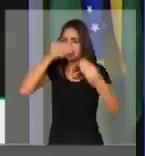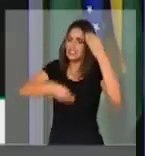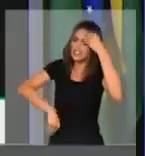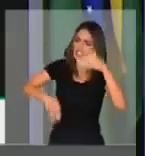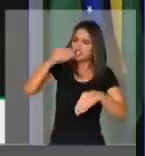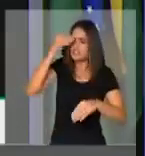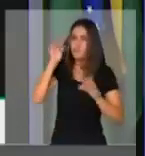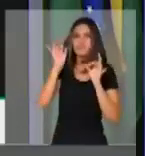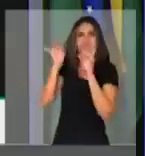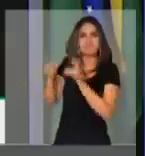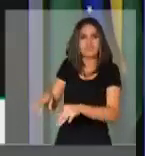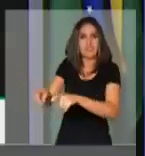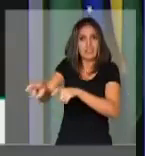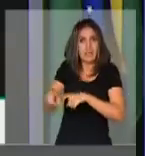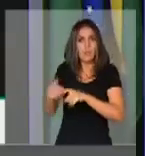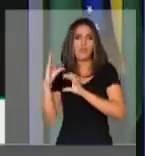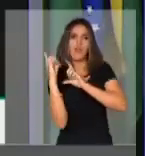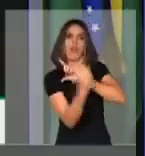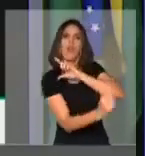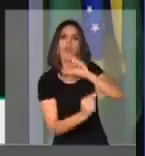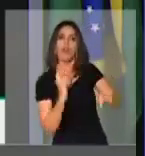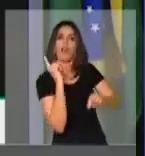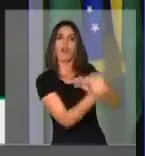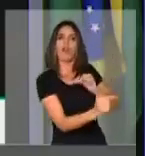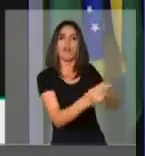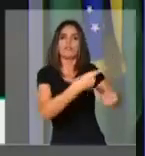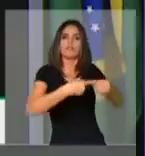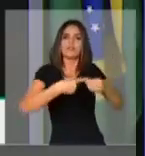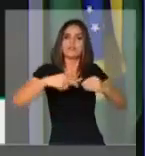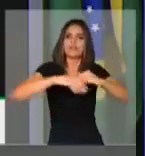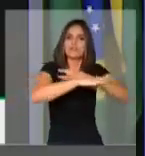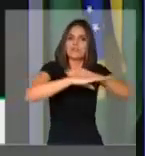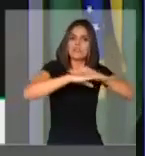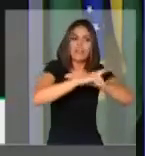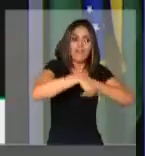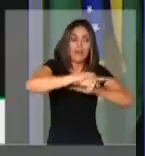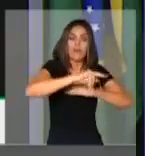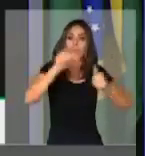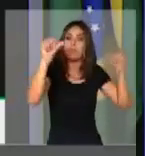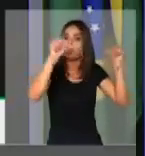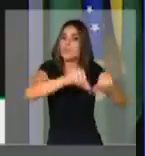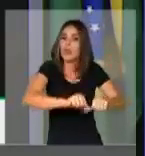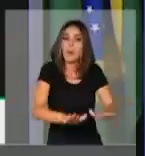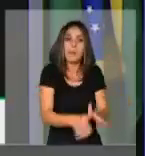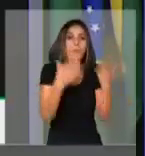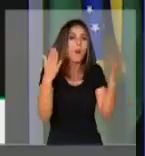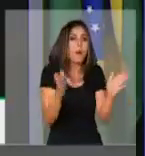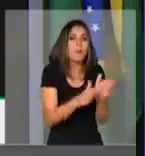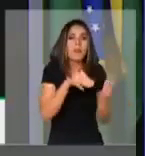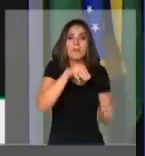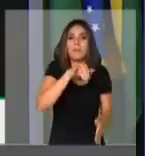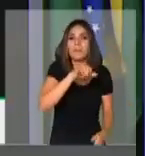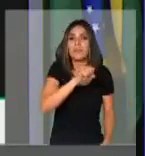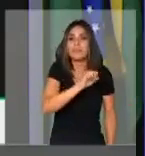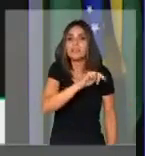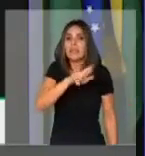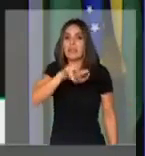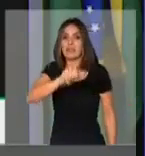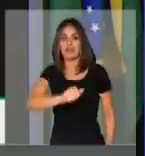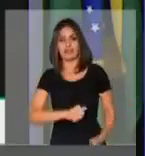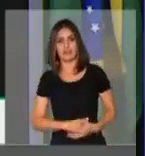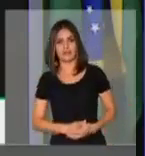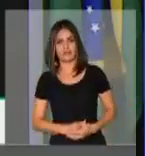para continuar no campo, o êxodo rural e, em consequência, o aumento da miséria nas periferias dos centros urbanos? O mais